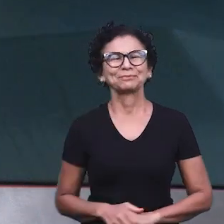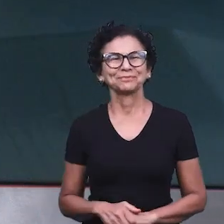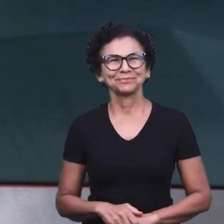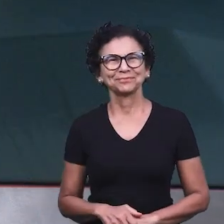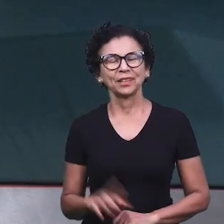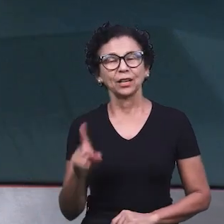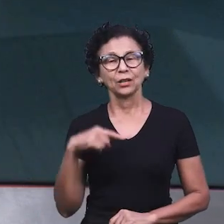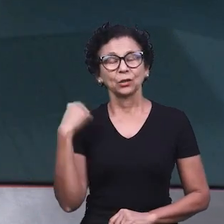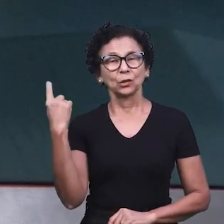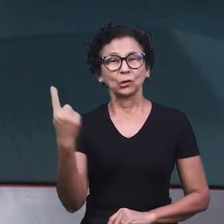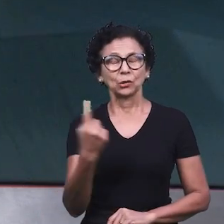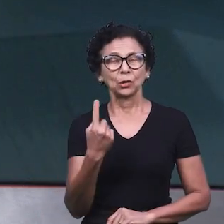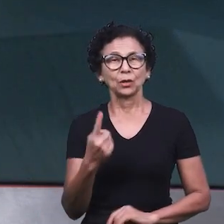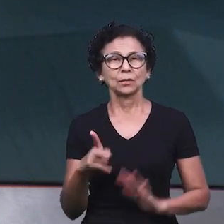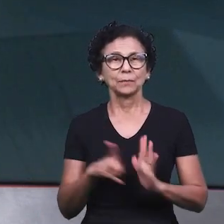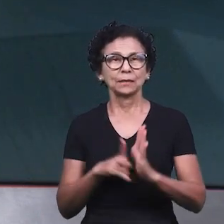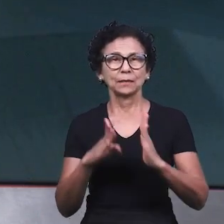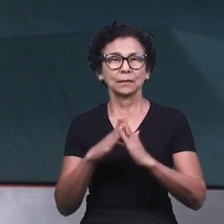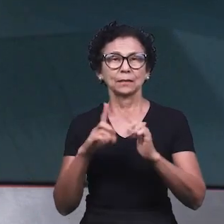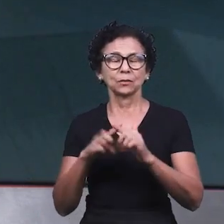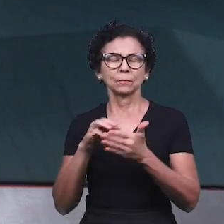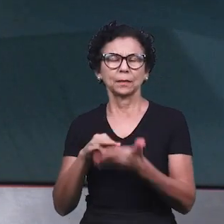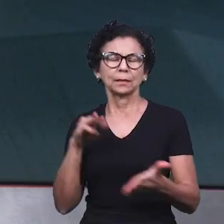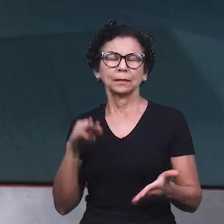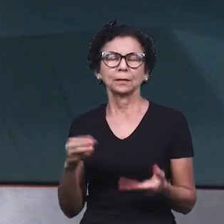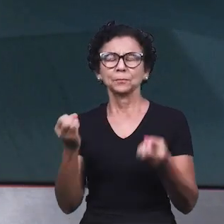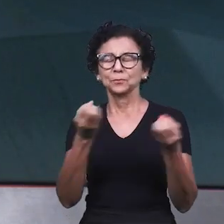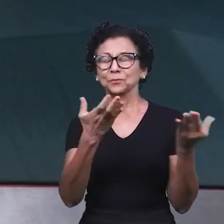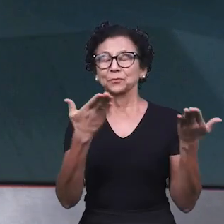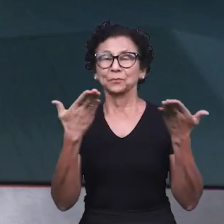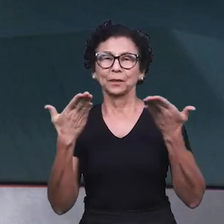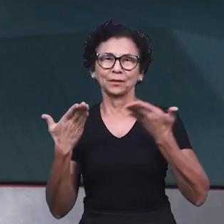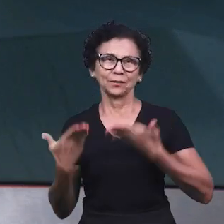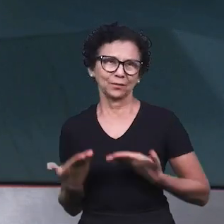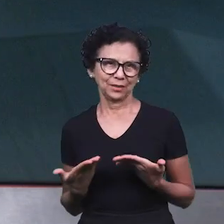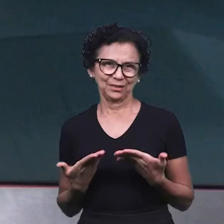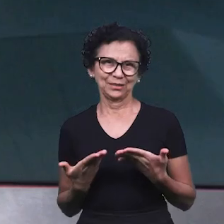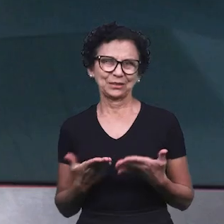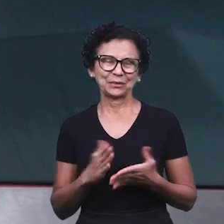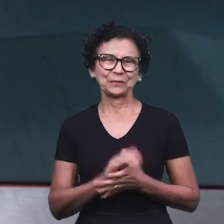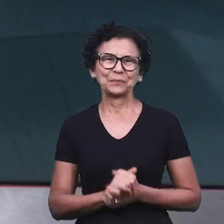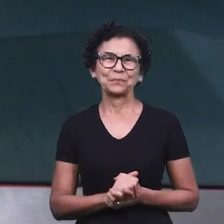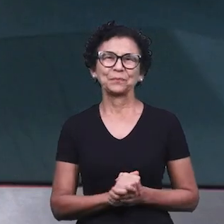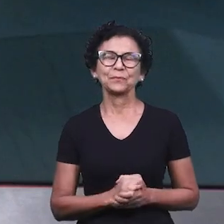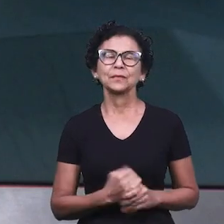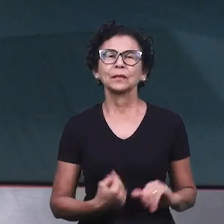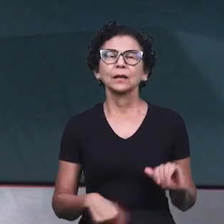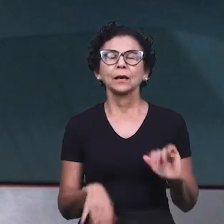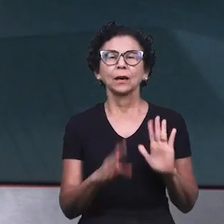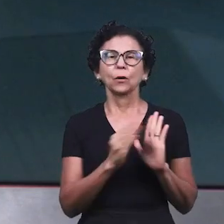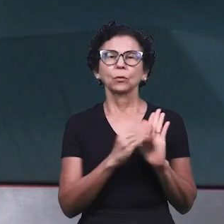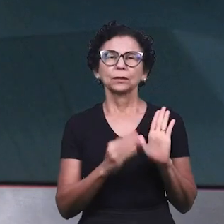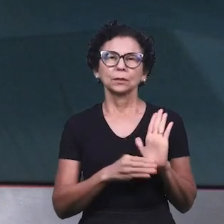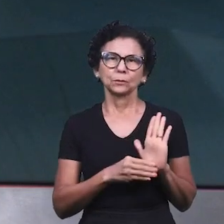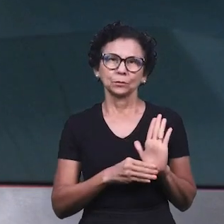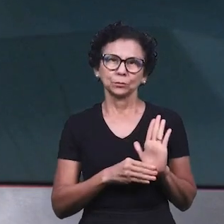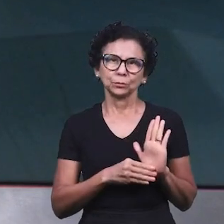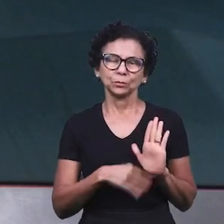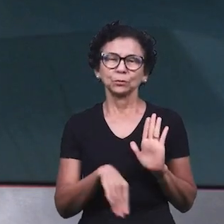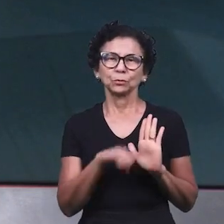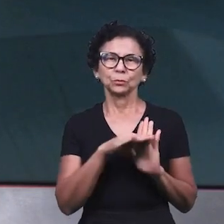Olá, nós somos da Igreja Cristã Maranata, seja muito bem-vindo a mais um episódio do